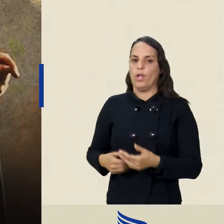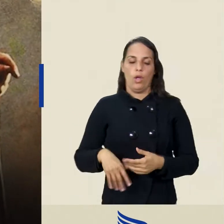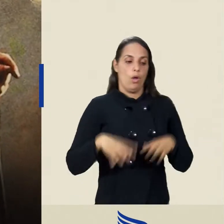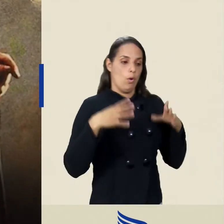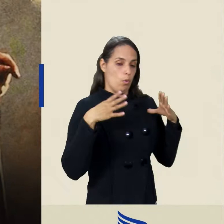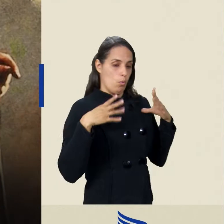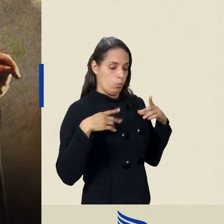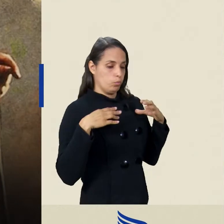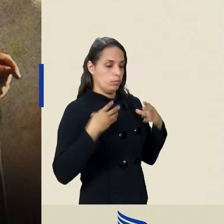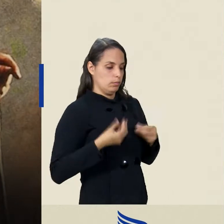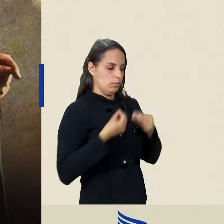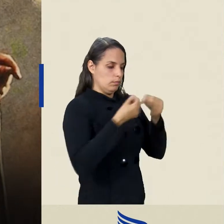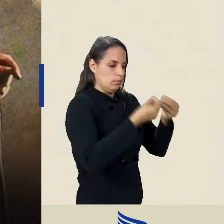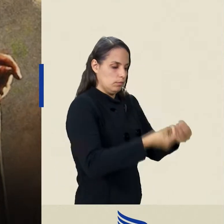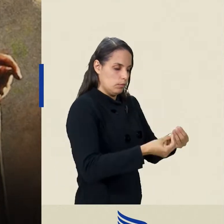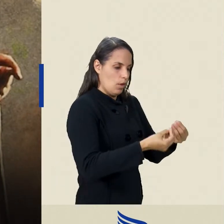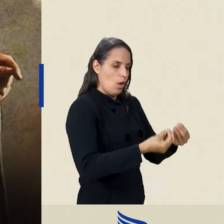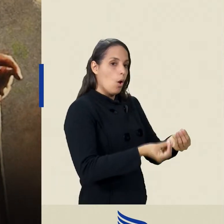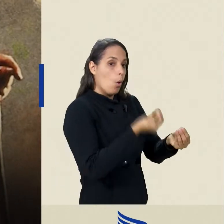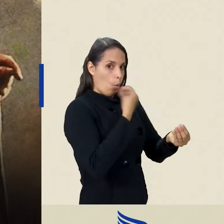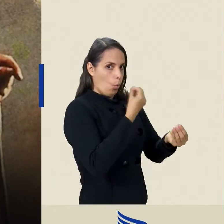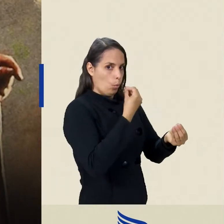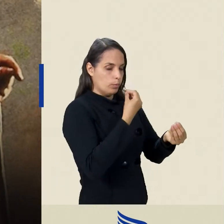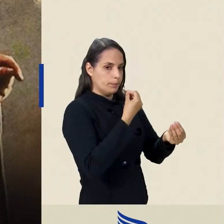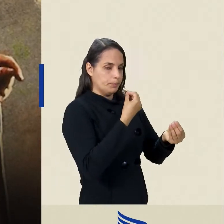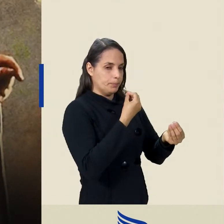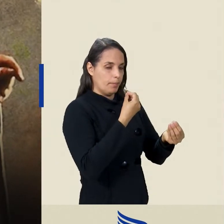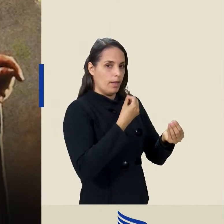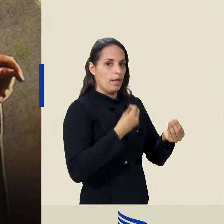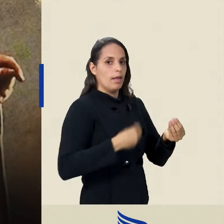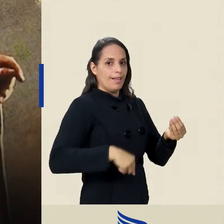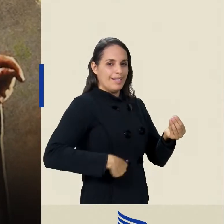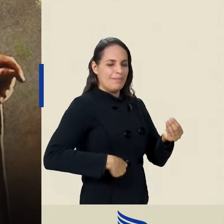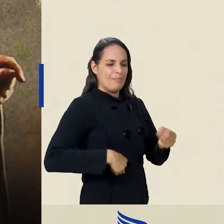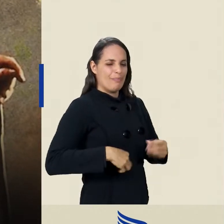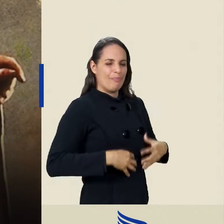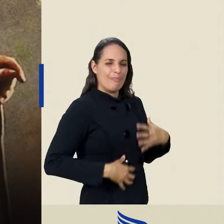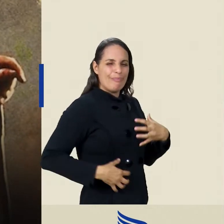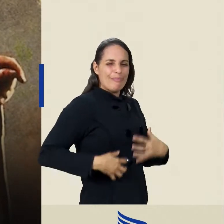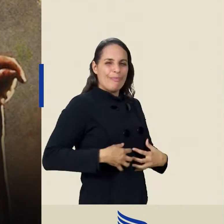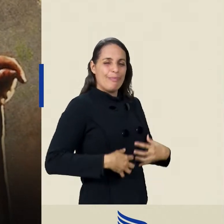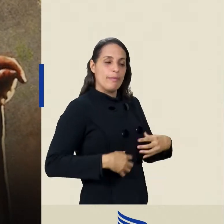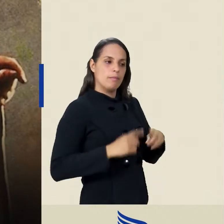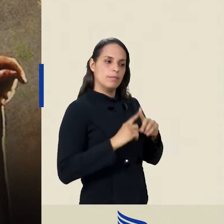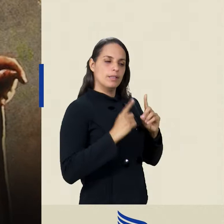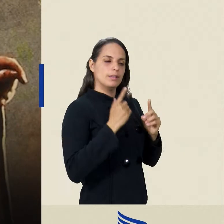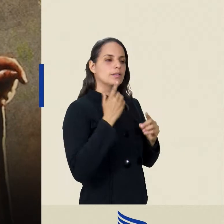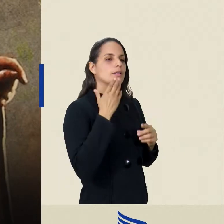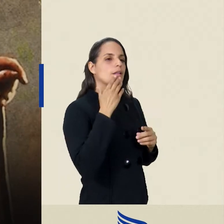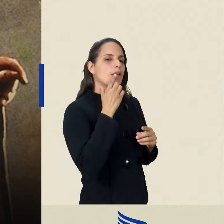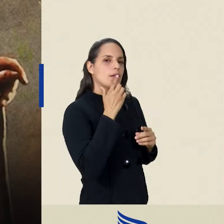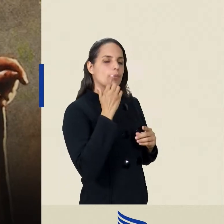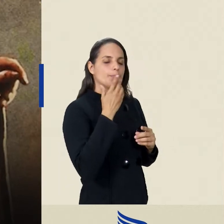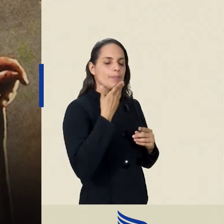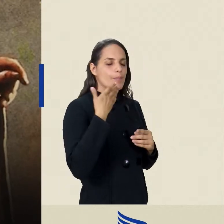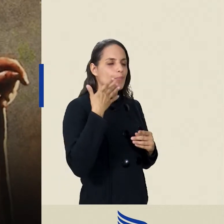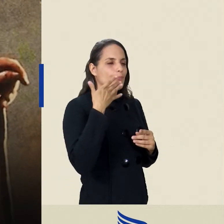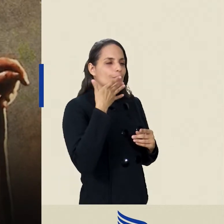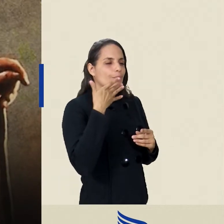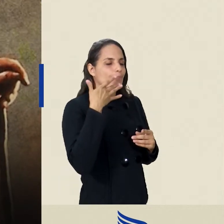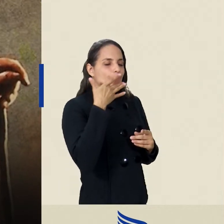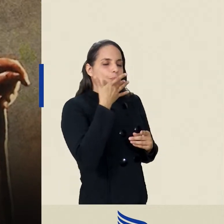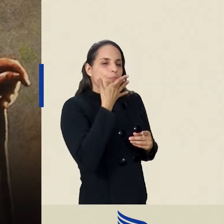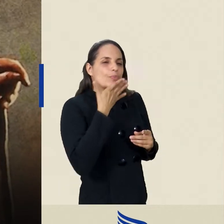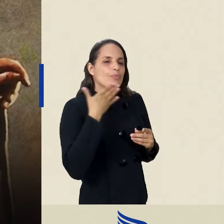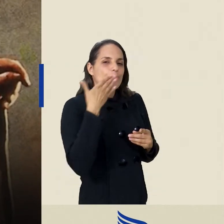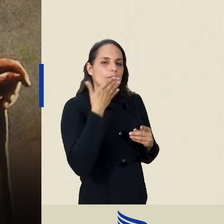disse-me: Toma-o e come-o, e ele fará amargo o teu ventre, mas na tua boca será doce como mel.